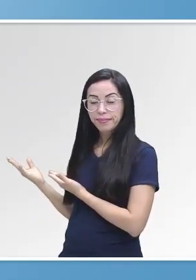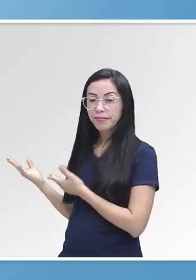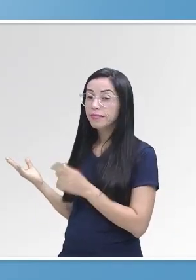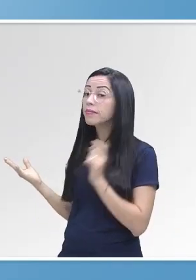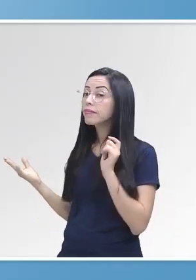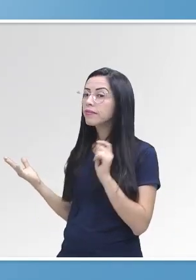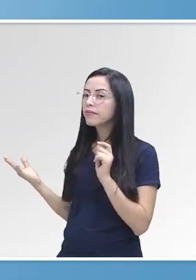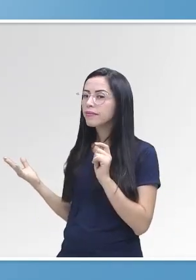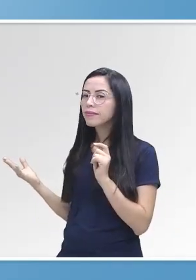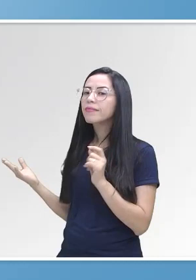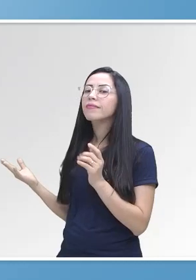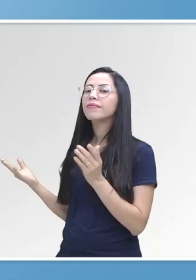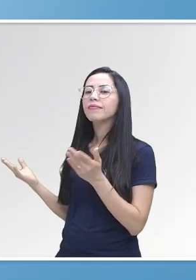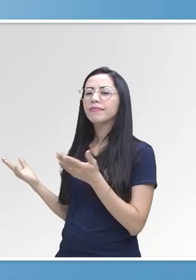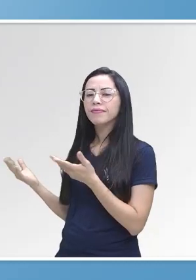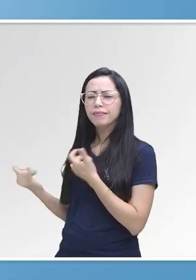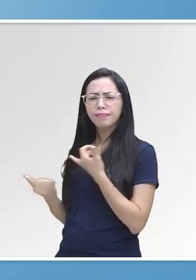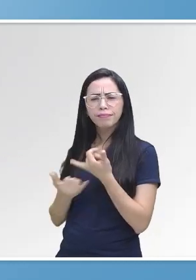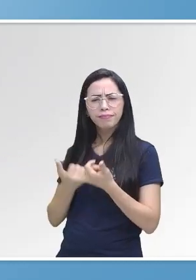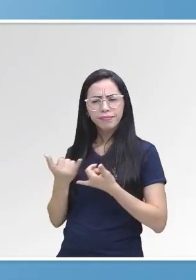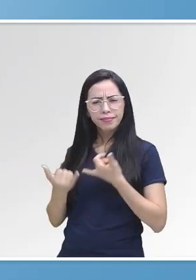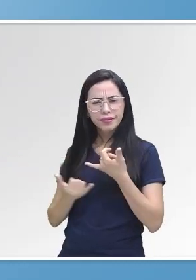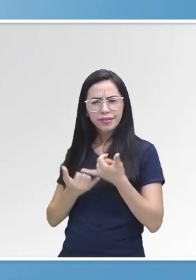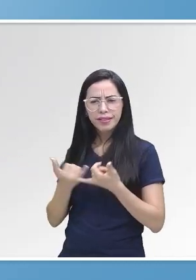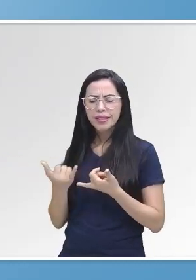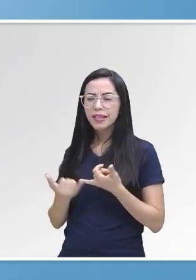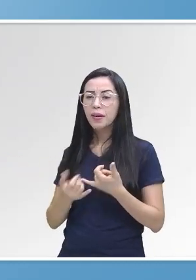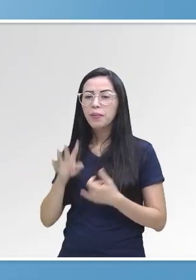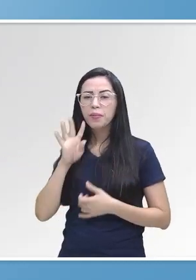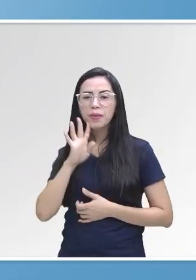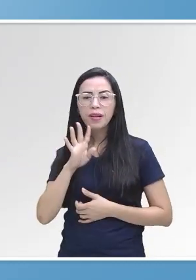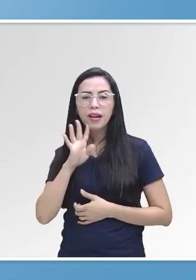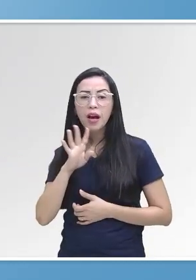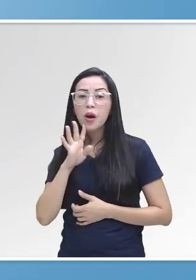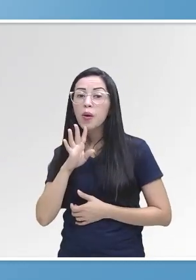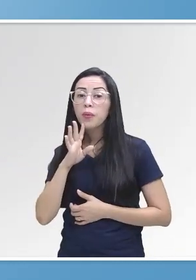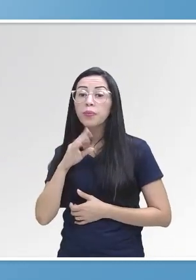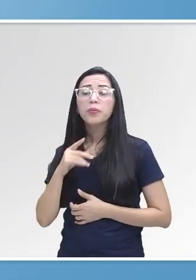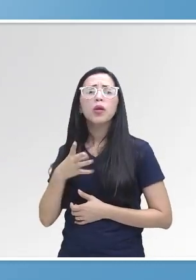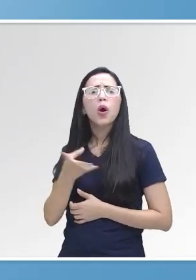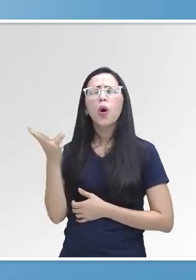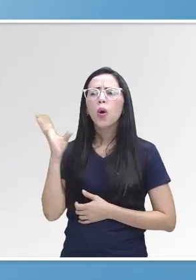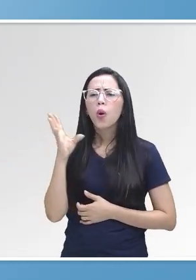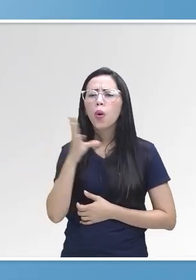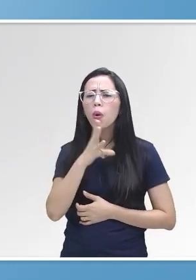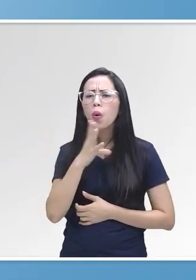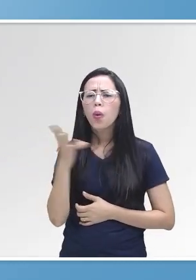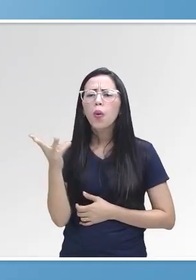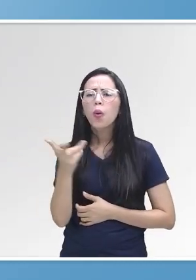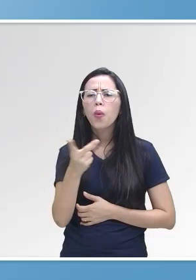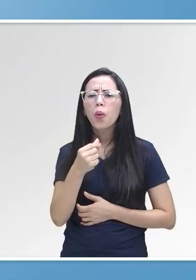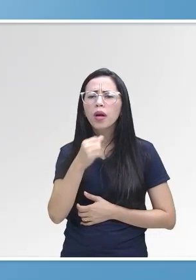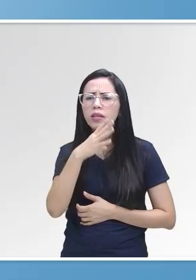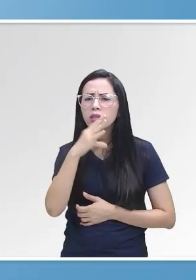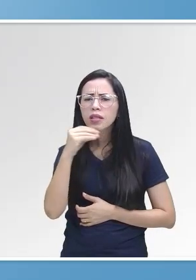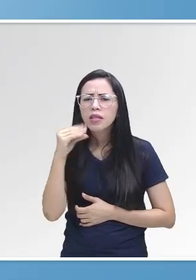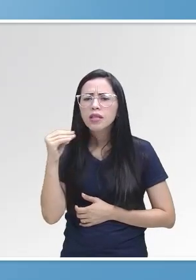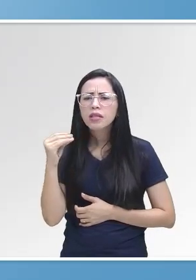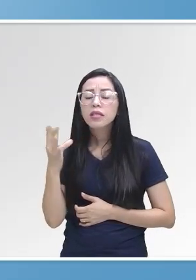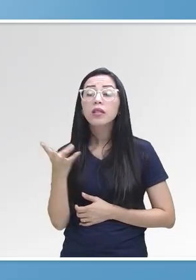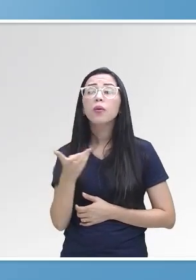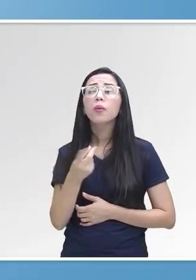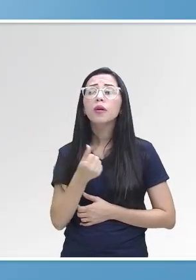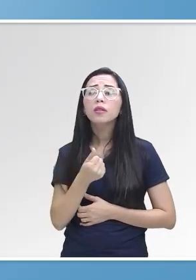aí o que o túnel temos quantas crianças desse túnel para andar nesse túnel um dois três quatro